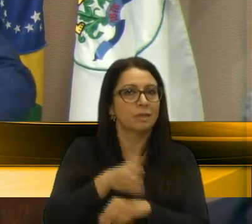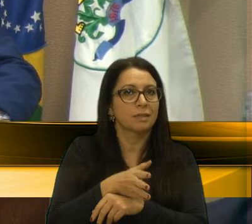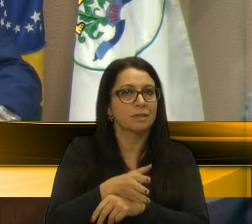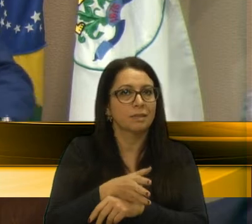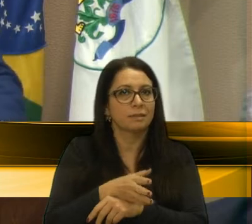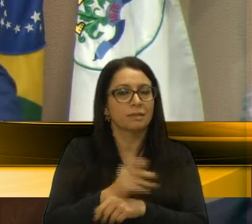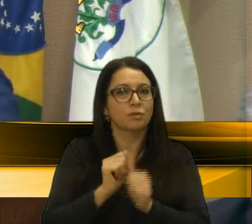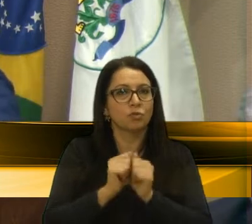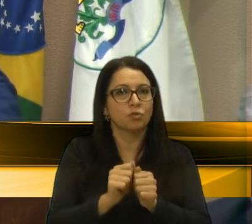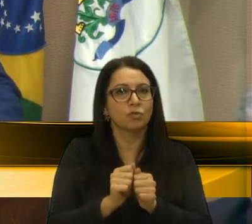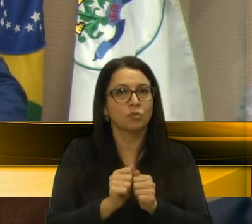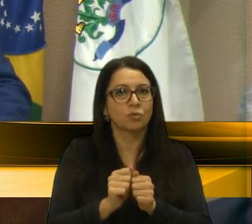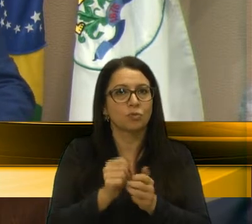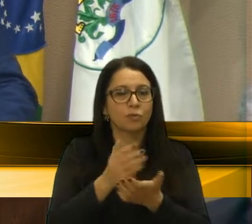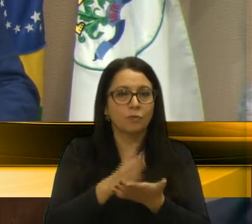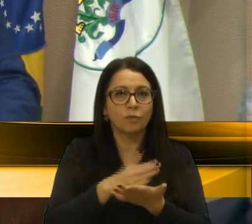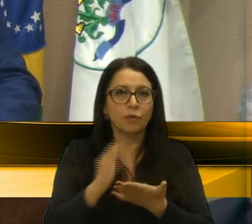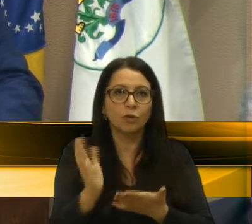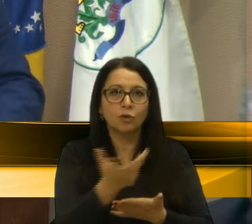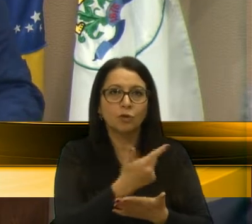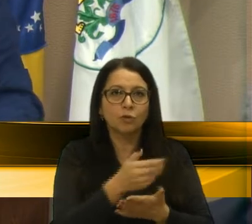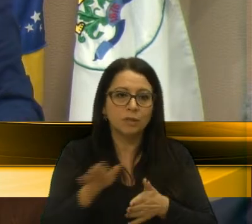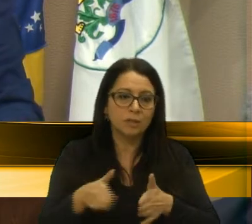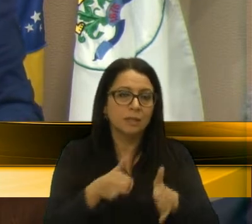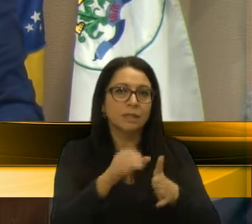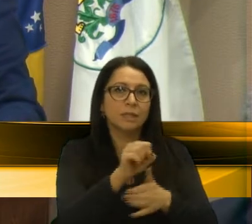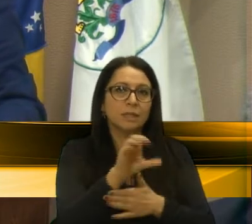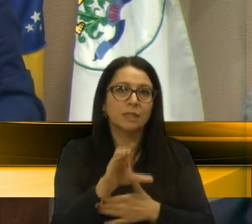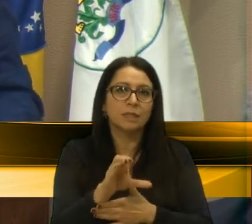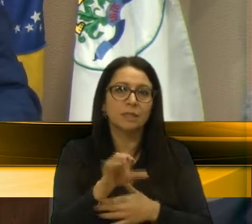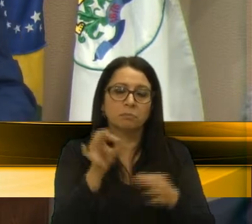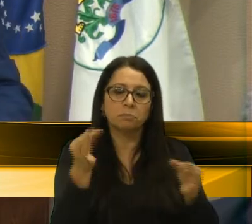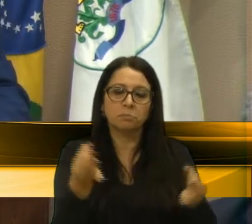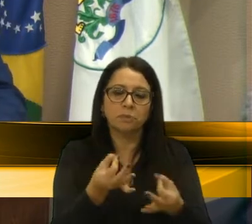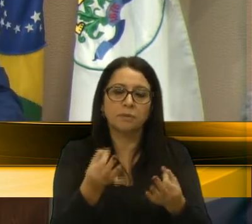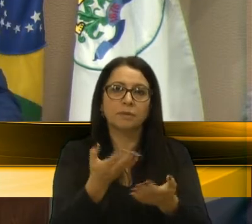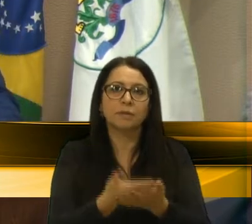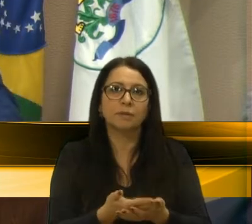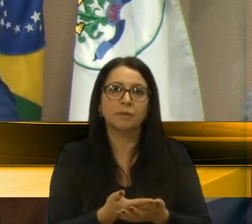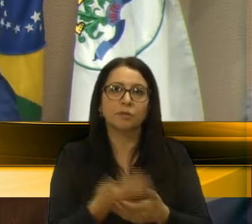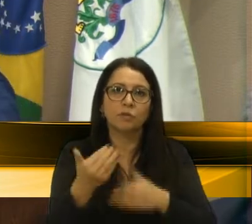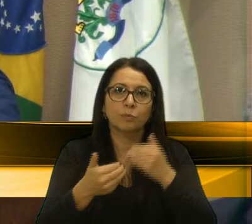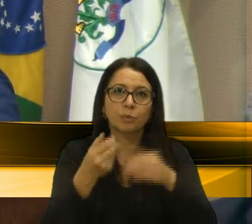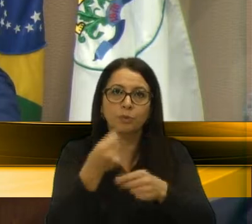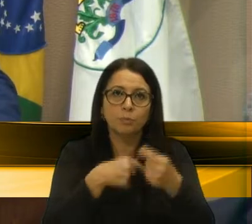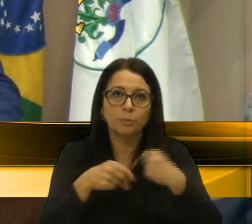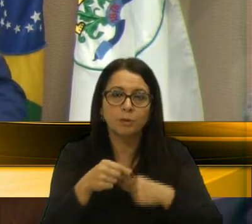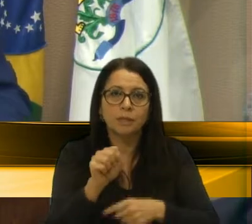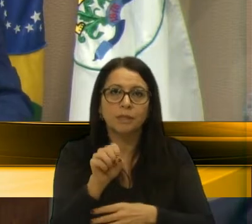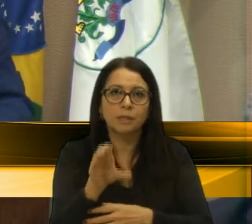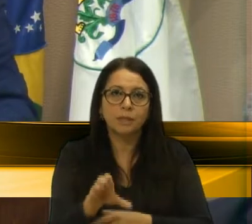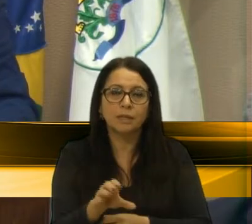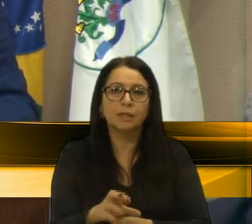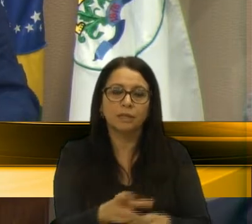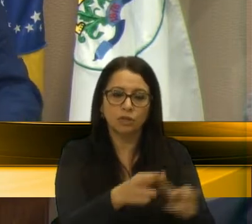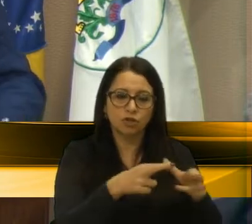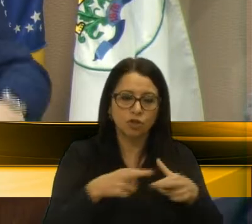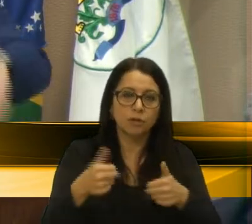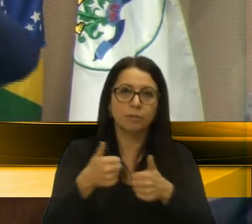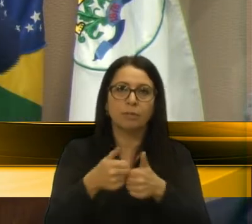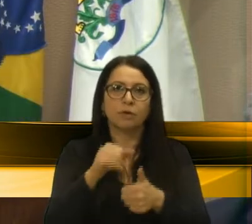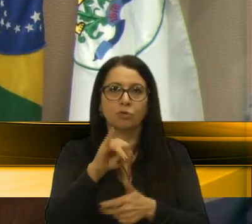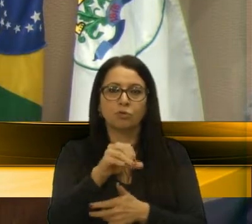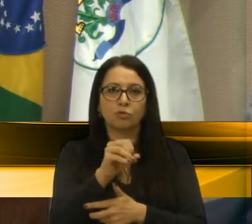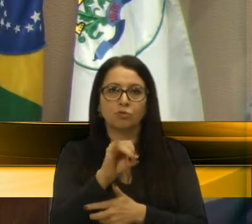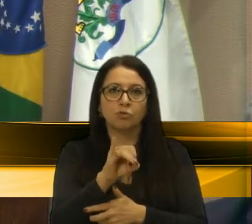aí a gente atravessa a fronteira, assim, mas todas as estradas de Santa Catarina estão perfeitas, o desenvolvimento econômico de Santa Catarina, a região metropolitana de